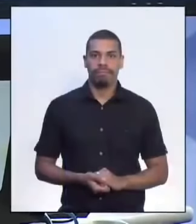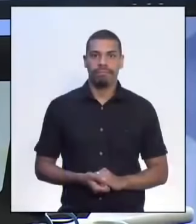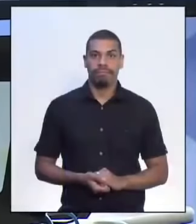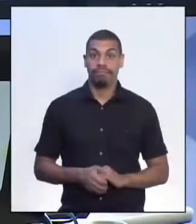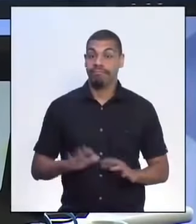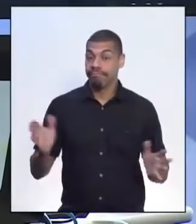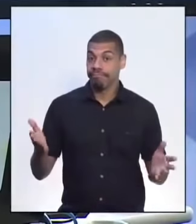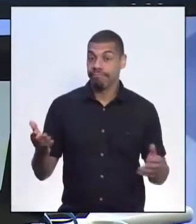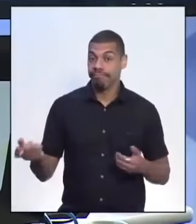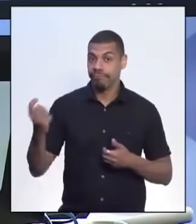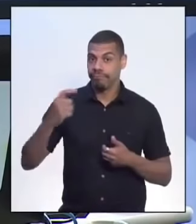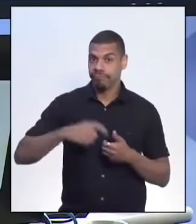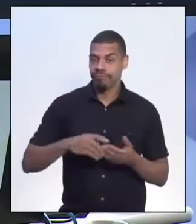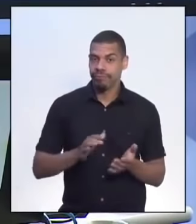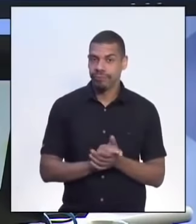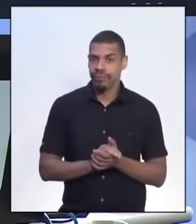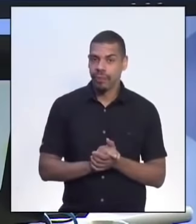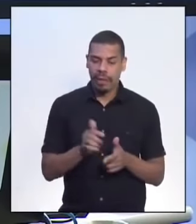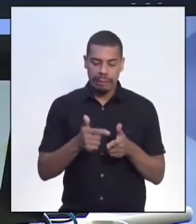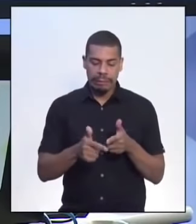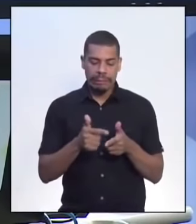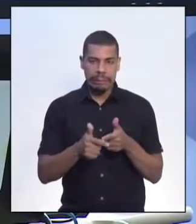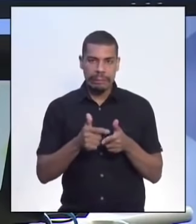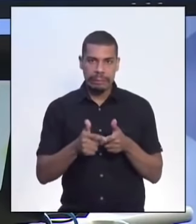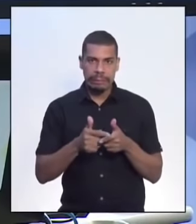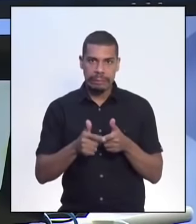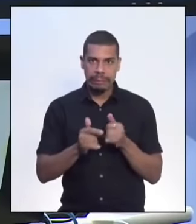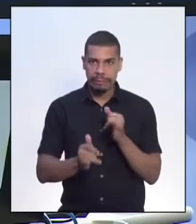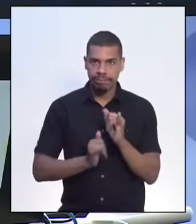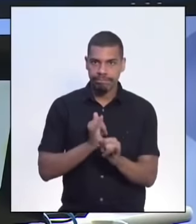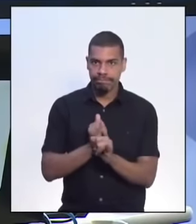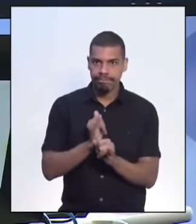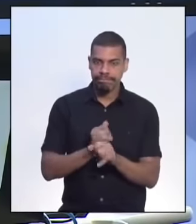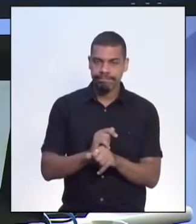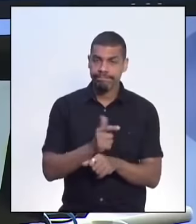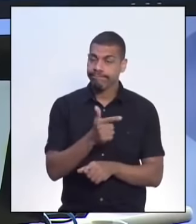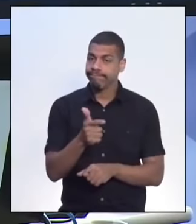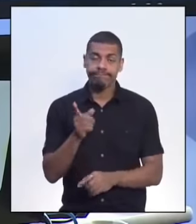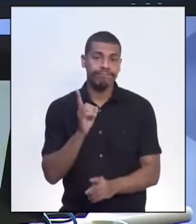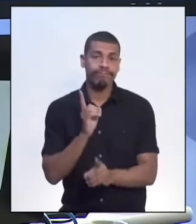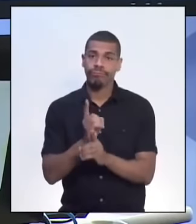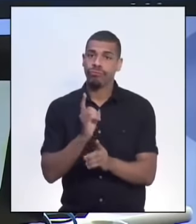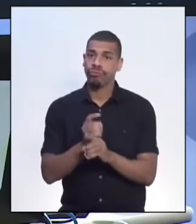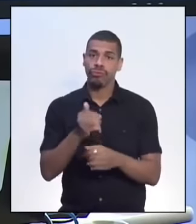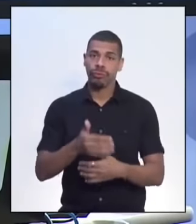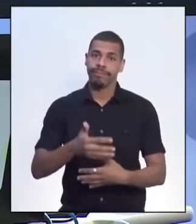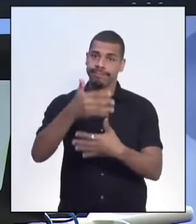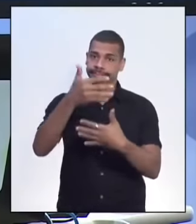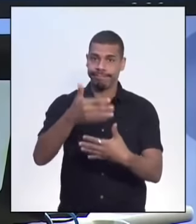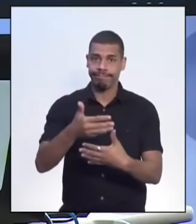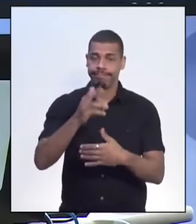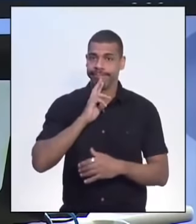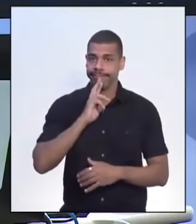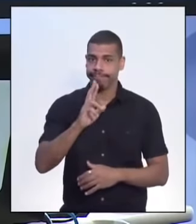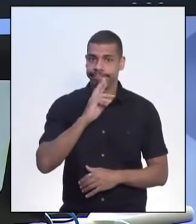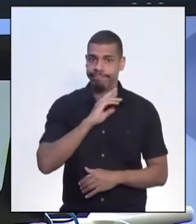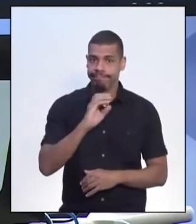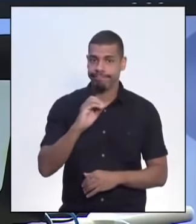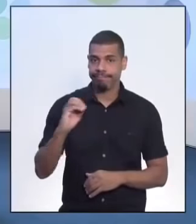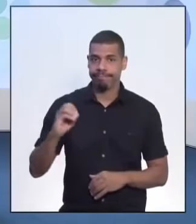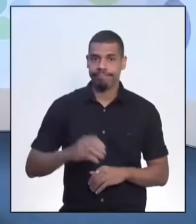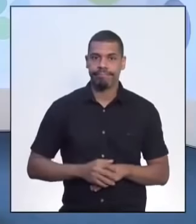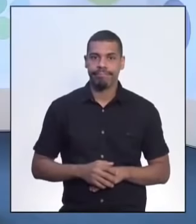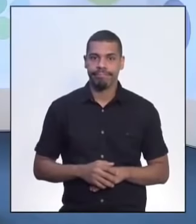Oi, amores. Seguinte, tivemos um probleminha técnico e não conseguimos coletar resposta nenhuma, certo, Andréia? Agora